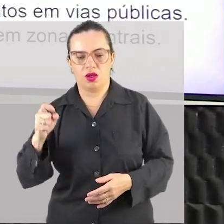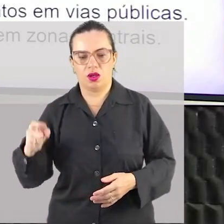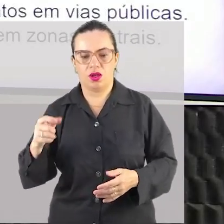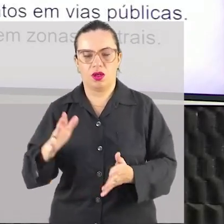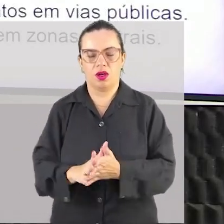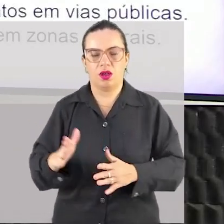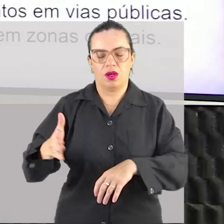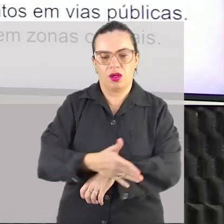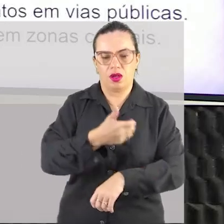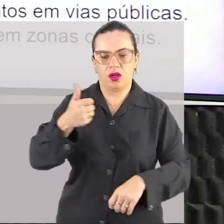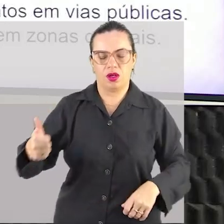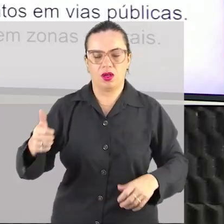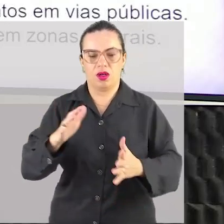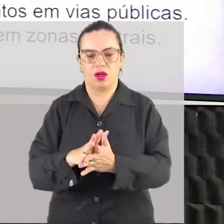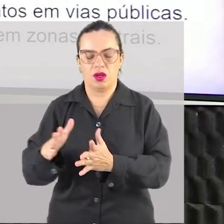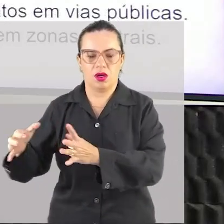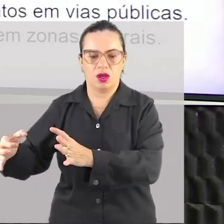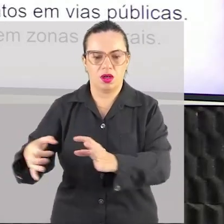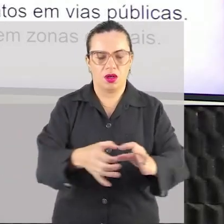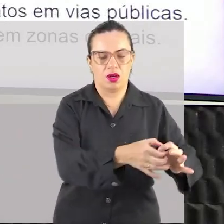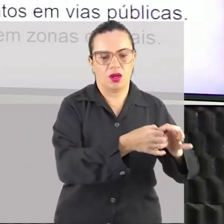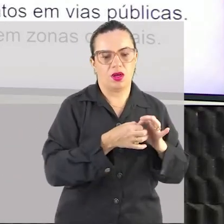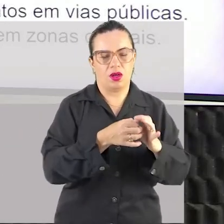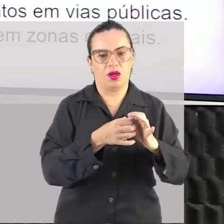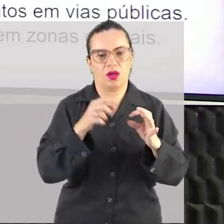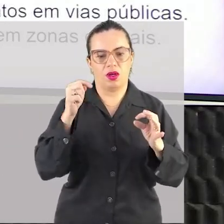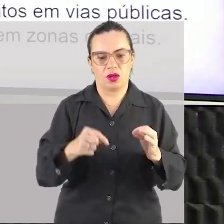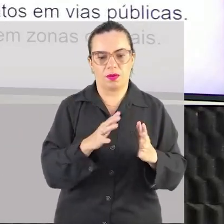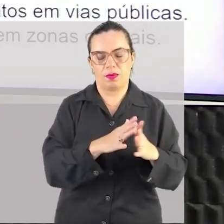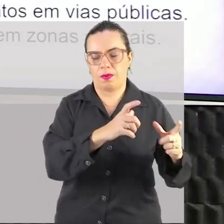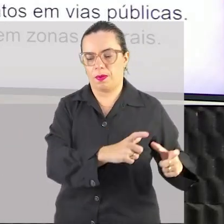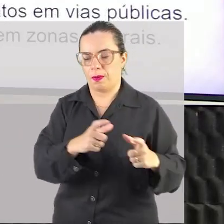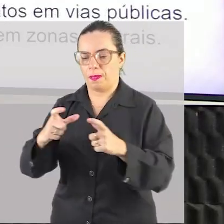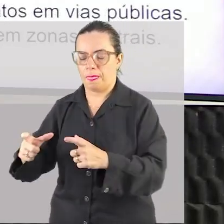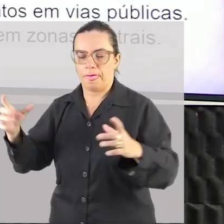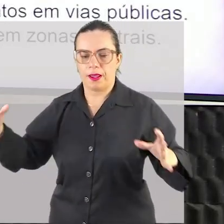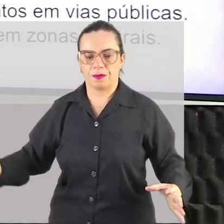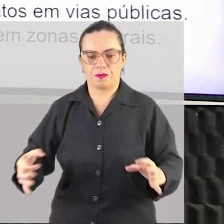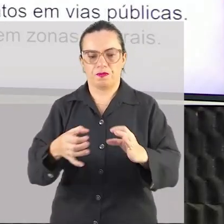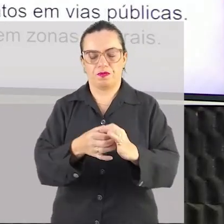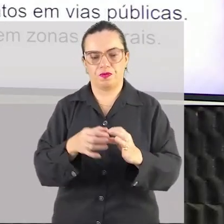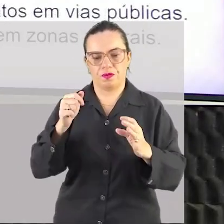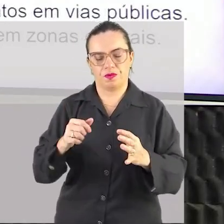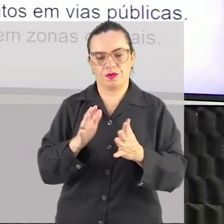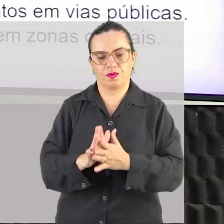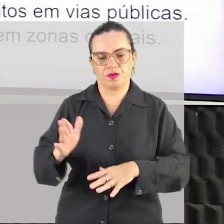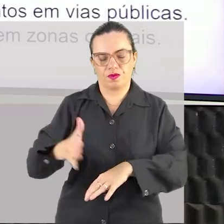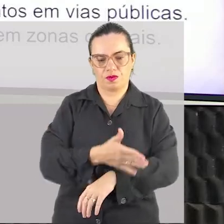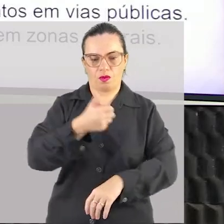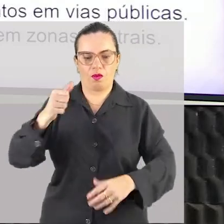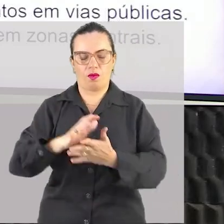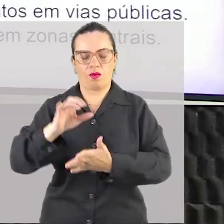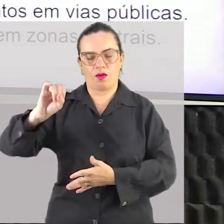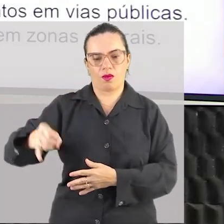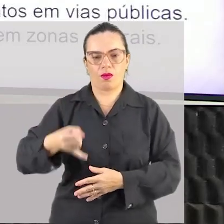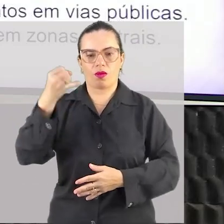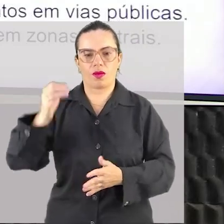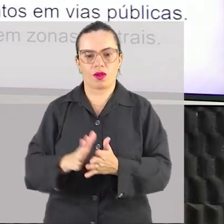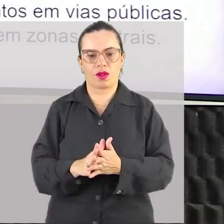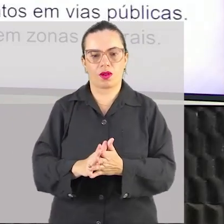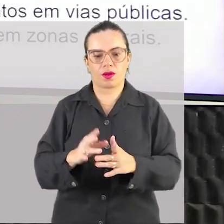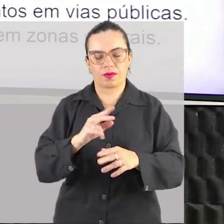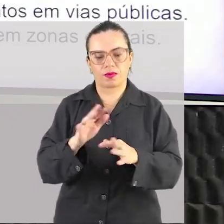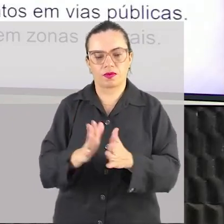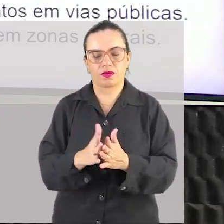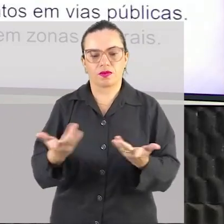tenha linhas que conectem esses terminais de uma maneira muito mais intensiva aproveitando melhor o espaço que o ônibus